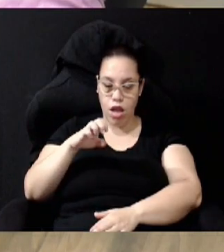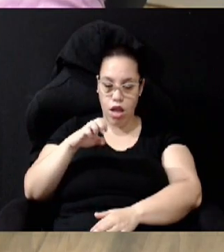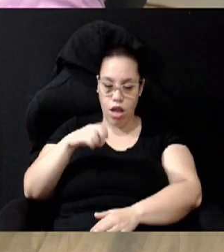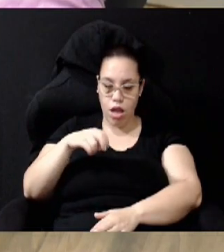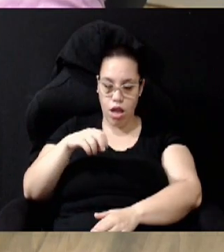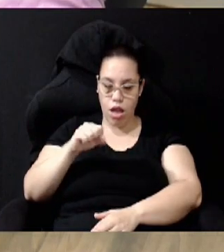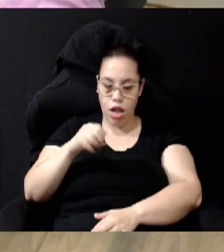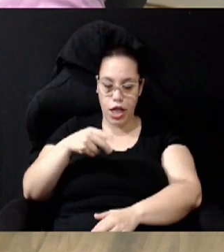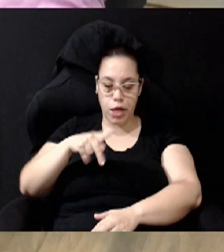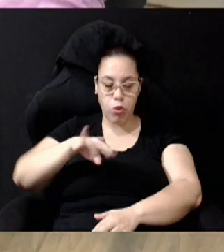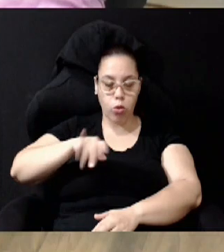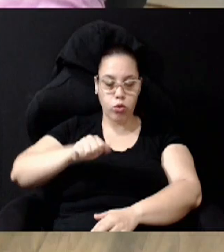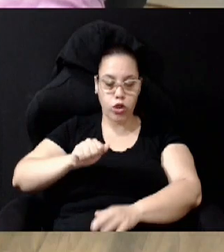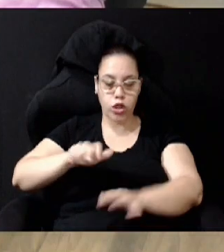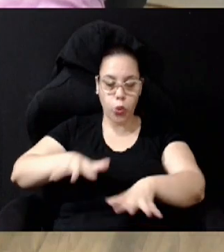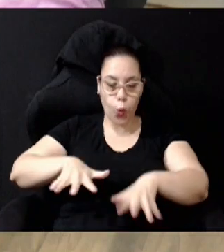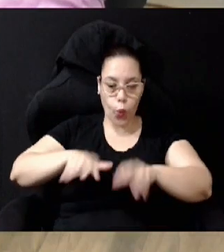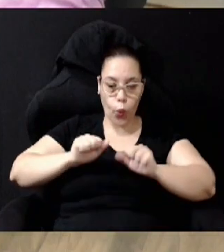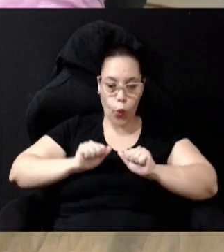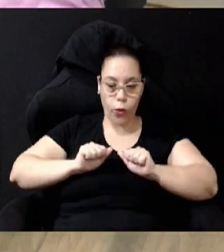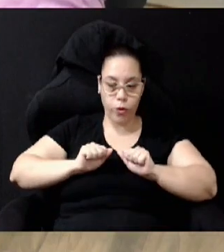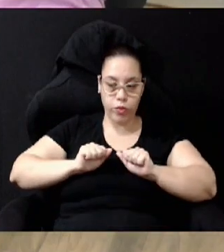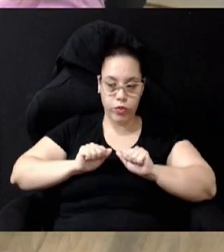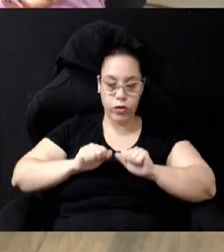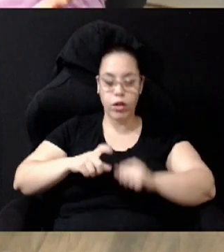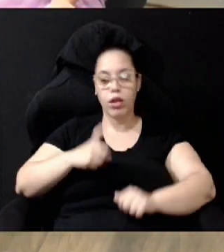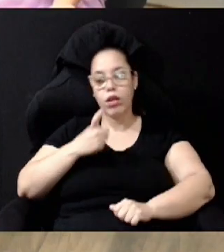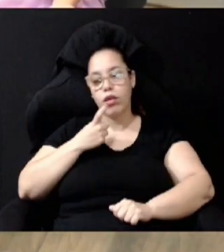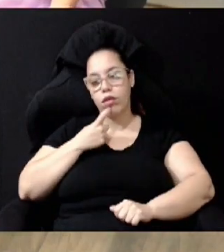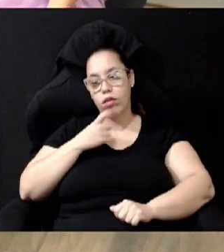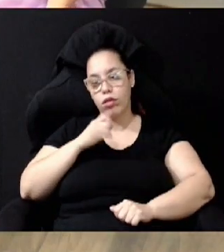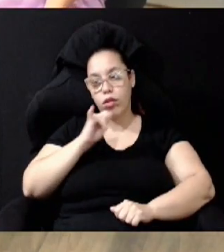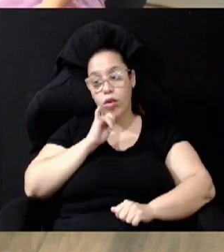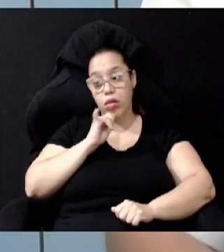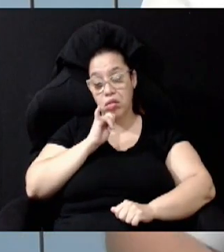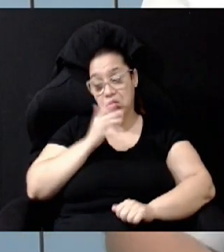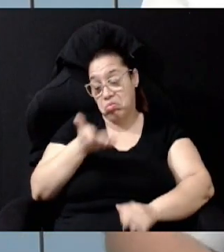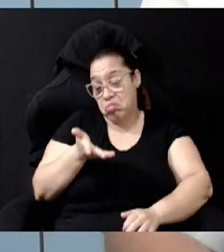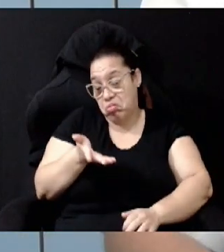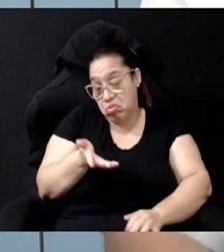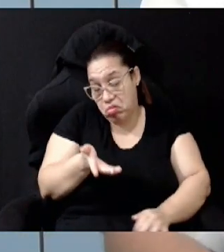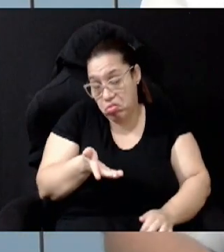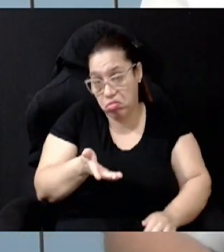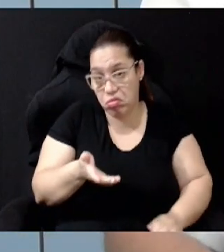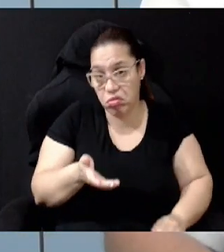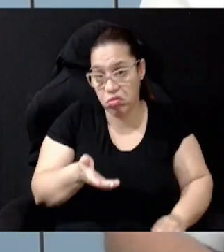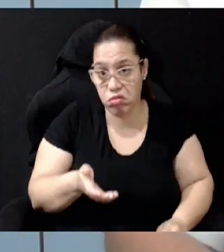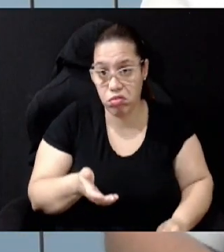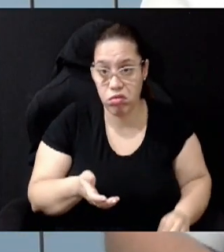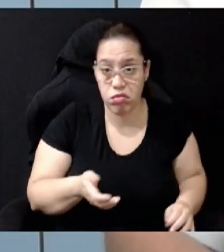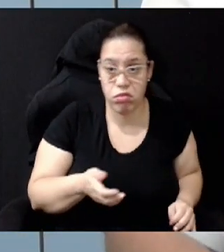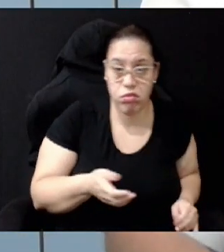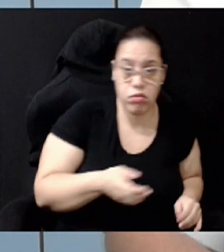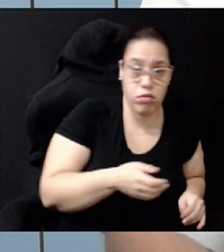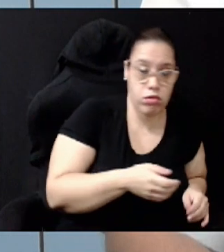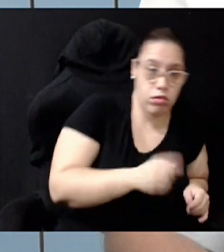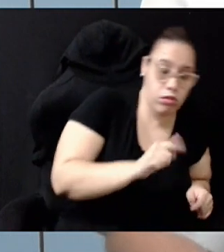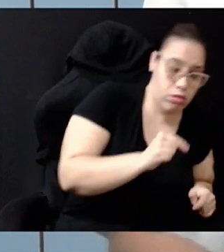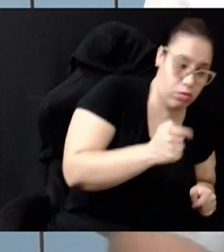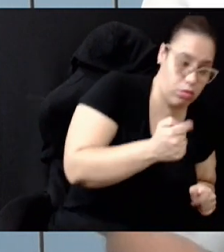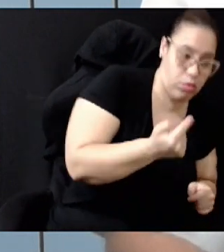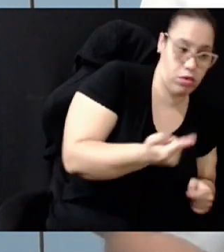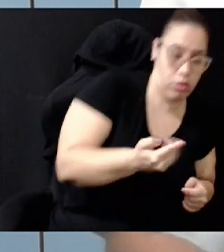acompanhando? Não, é um exemplo. Agora, tem que ser ao lado de outras